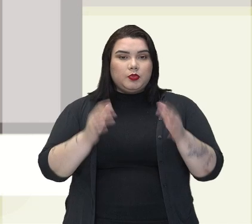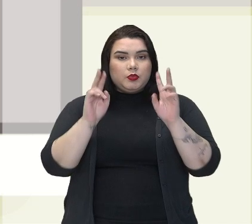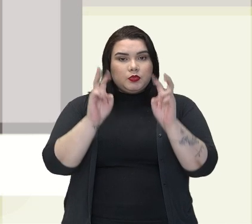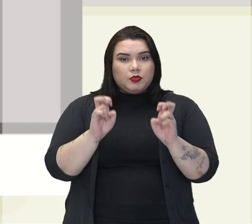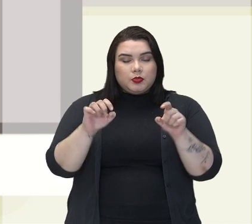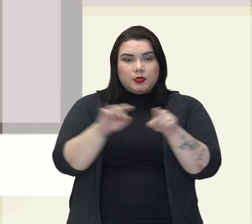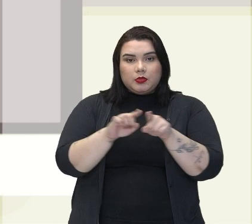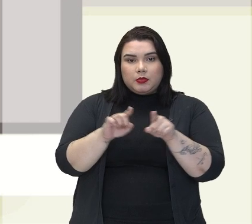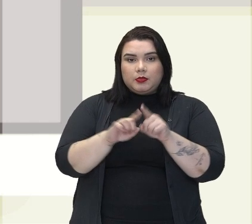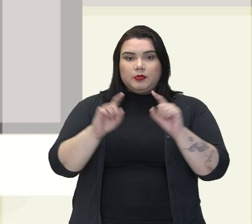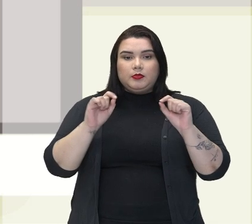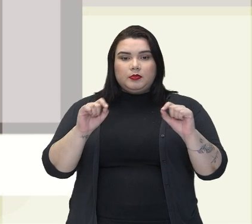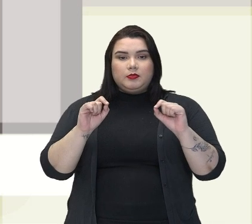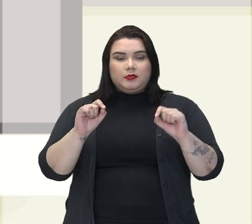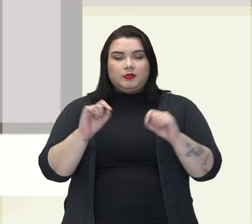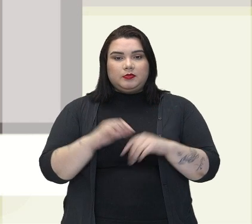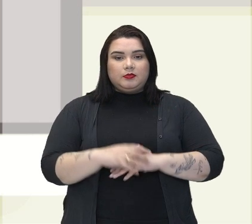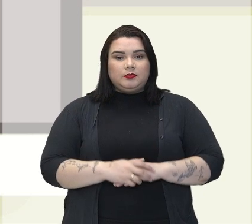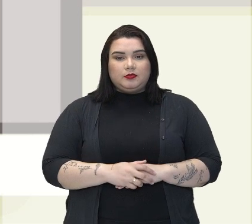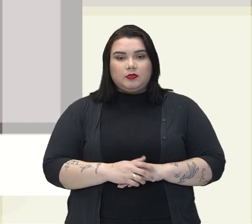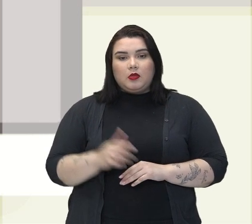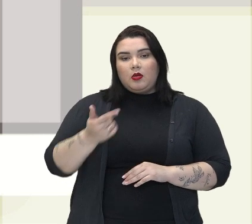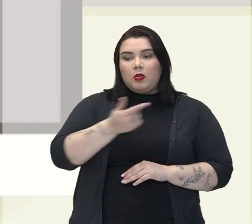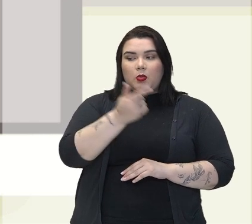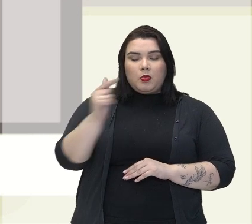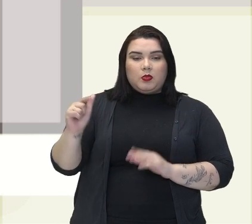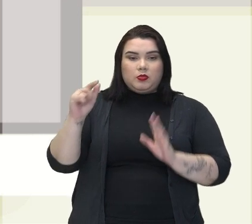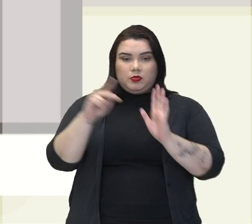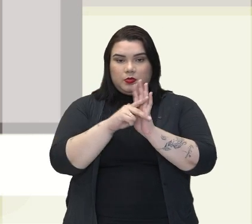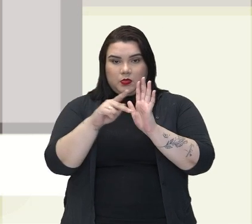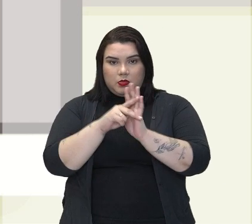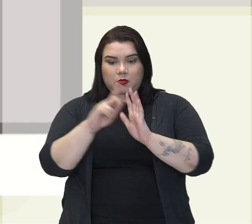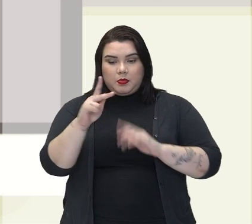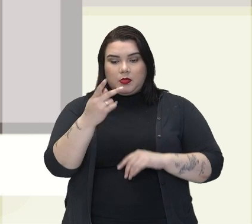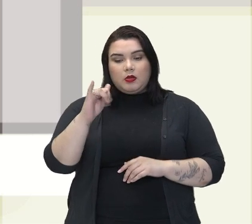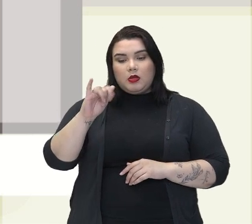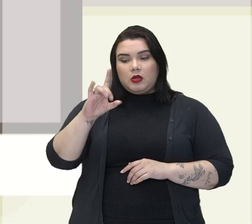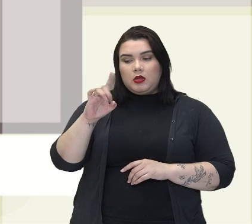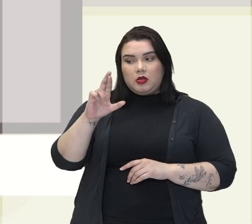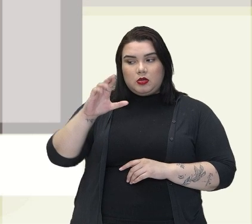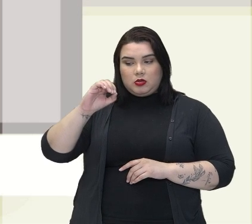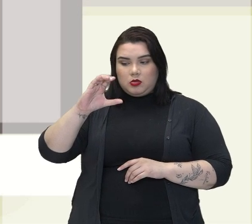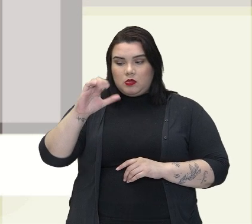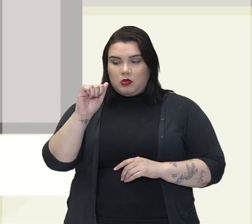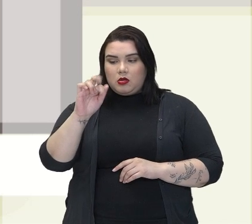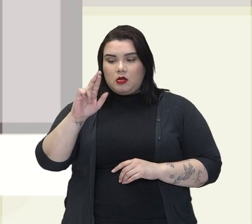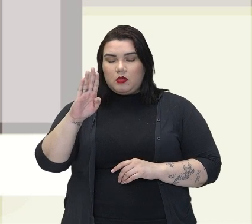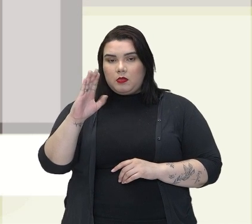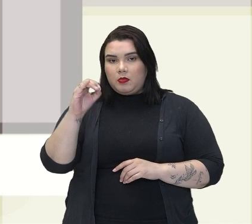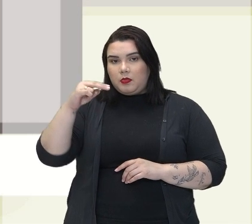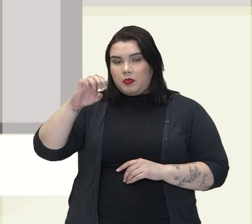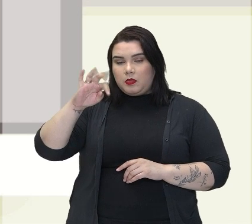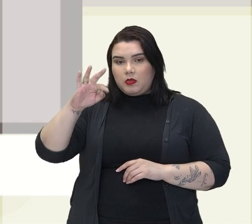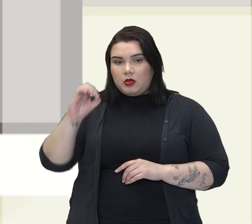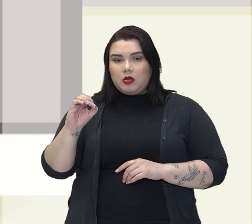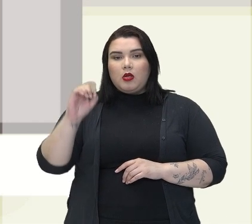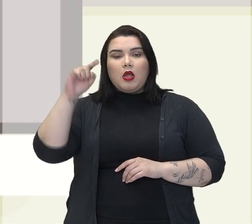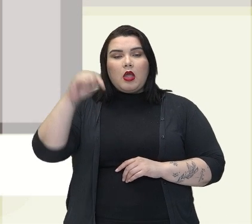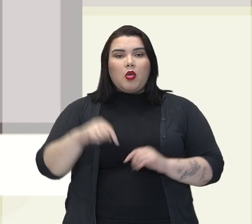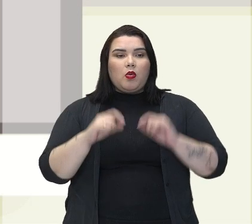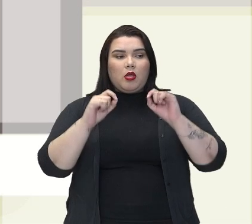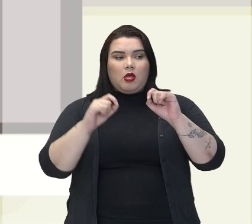também de uma outra classe dos hidrocarbonetos, que são os alcenos. Só lembrando,